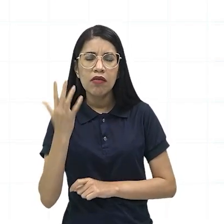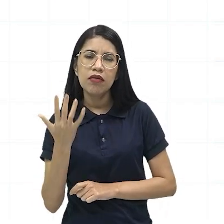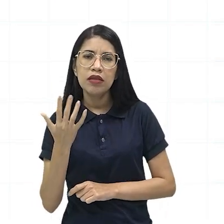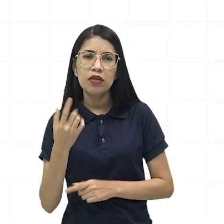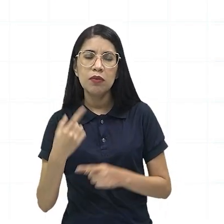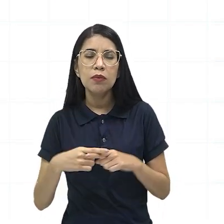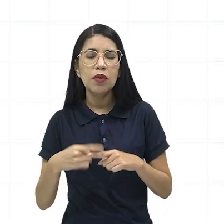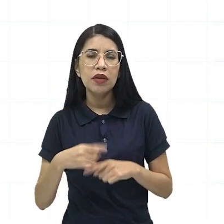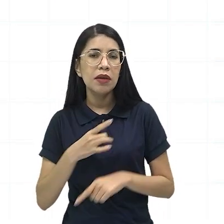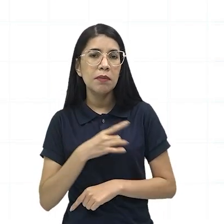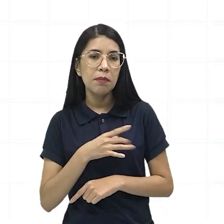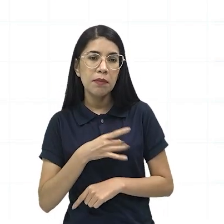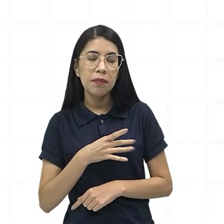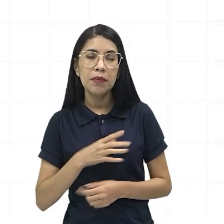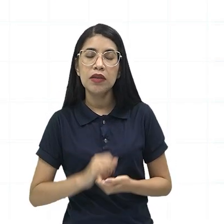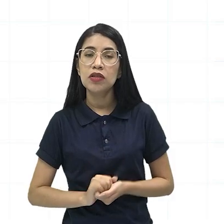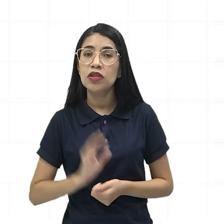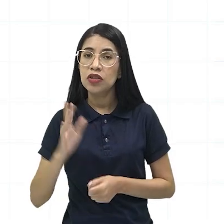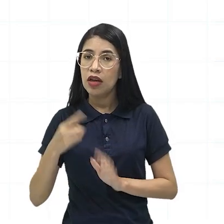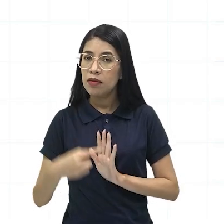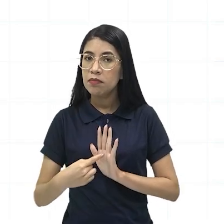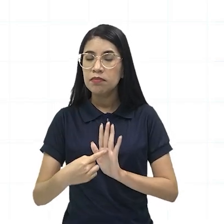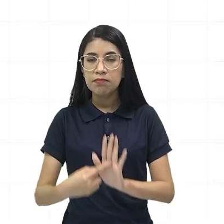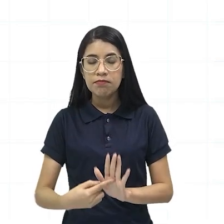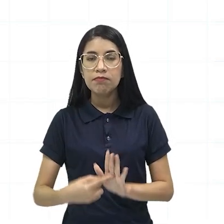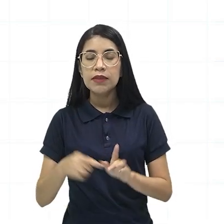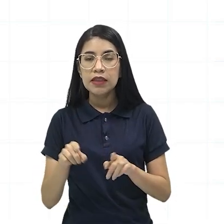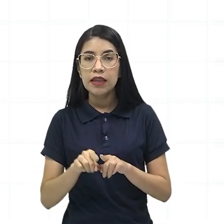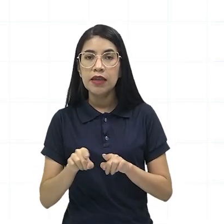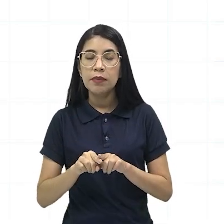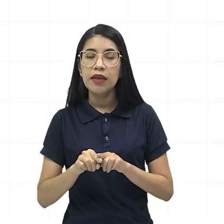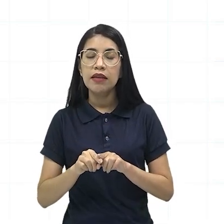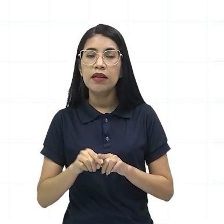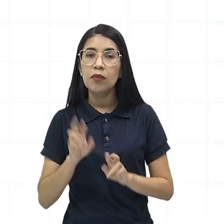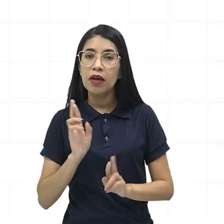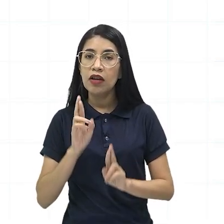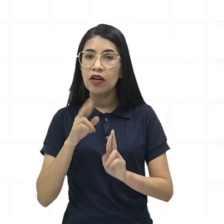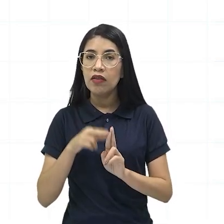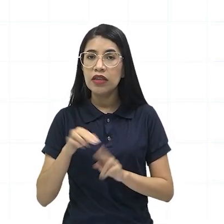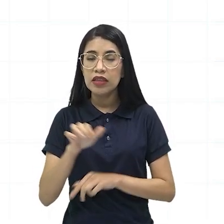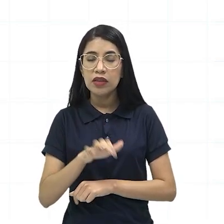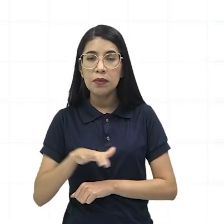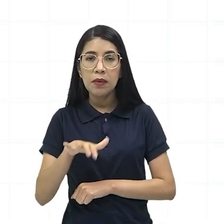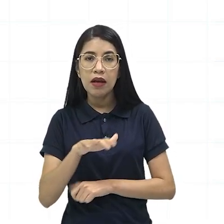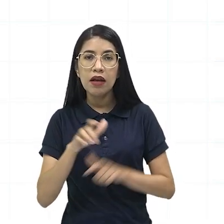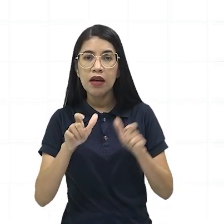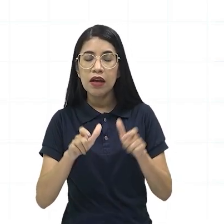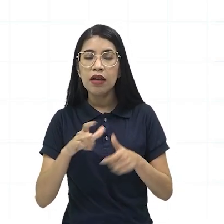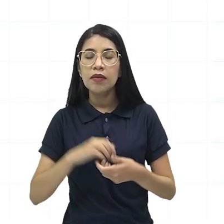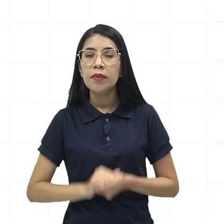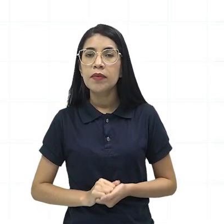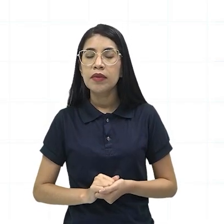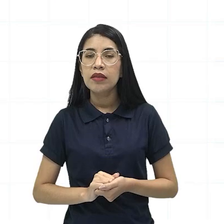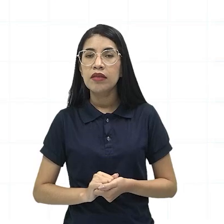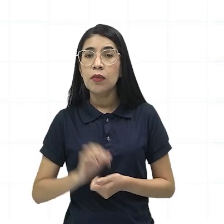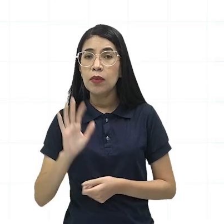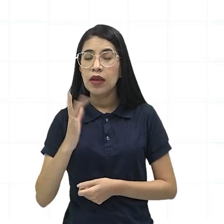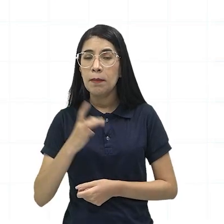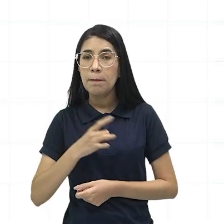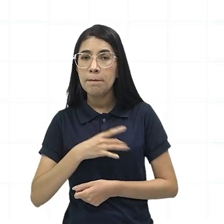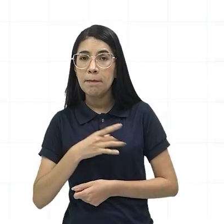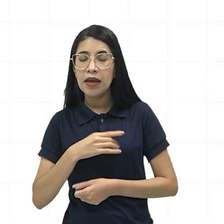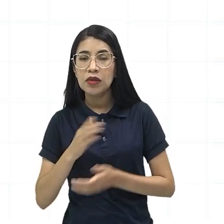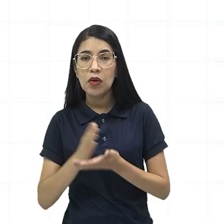esse pânico? Já é uma apresentação. Ele vai dar também essa referência espacial. Então, houve pânico em